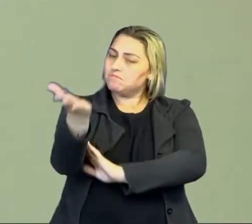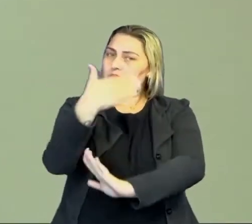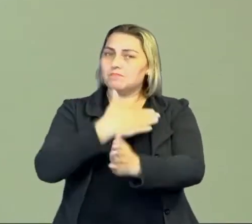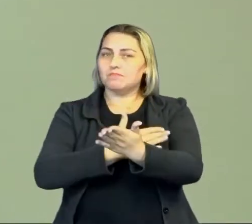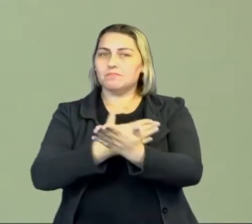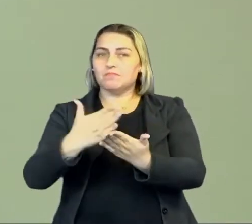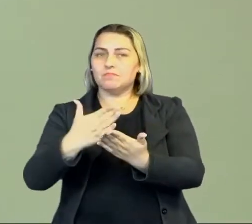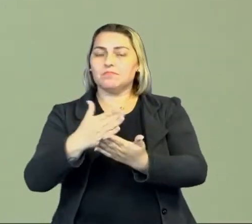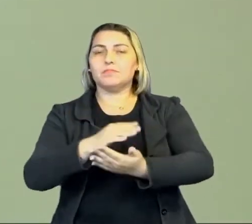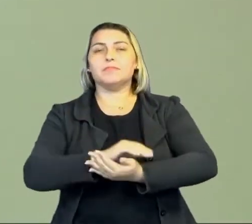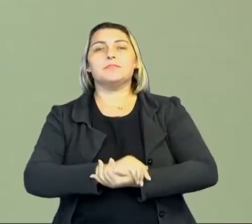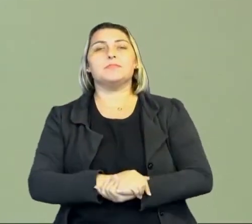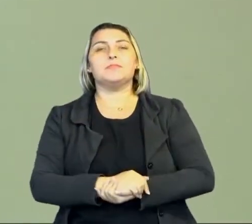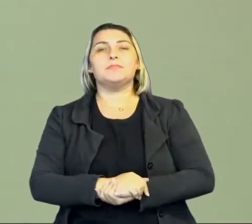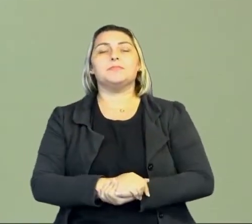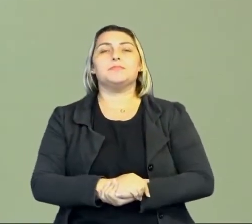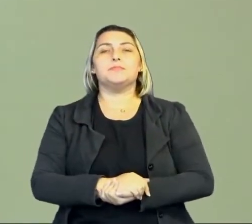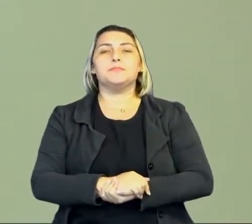começar?